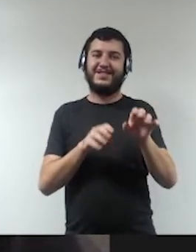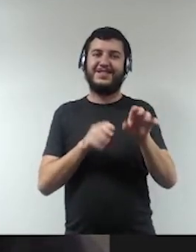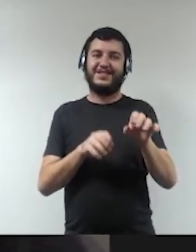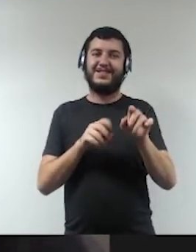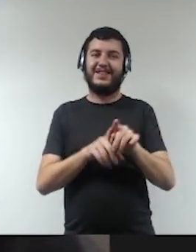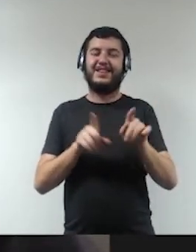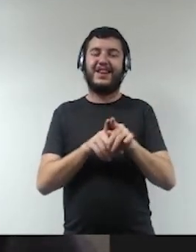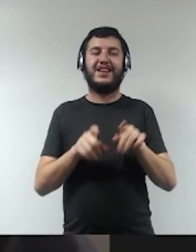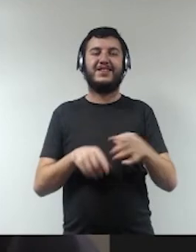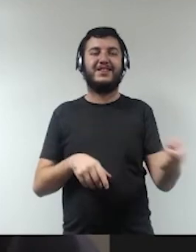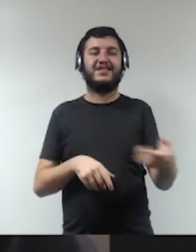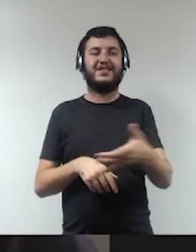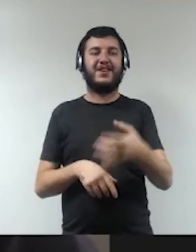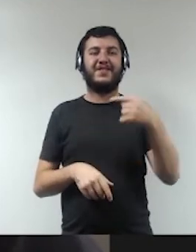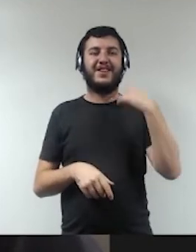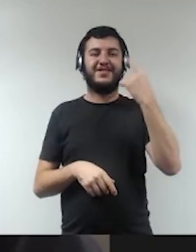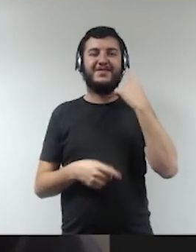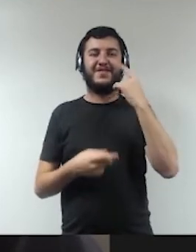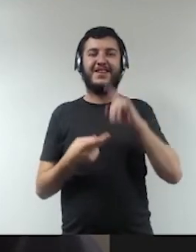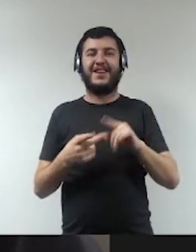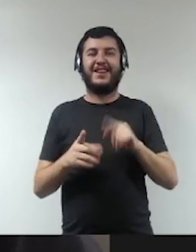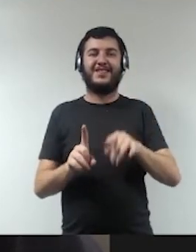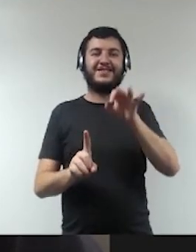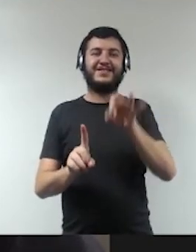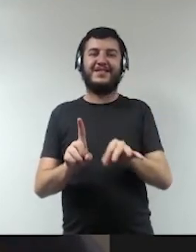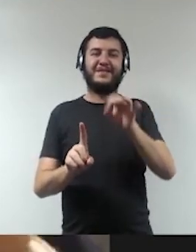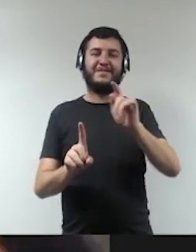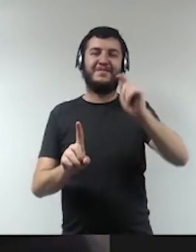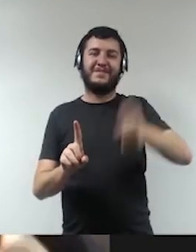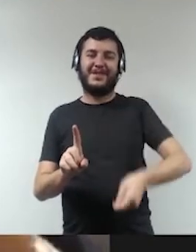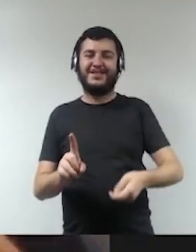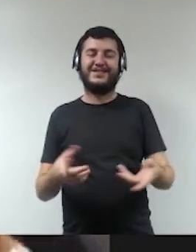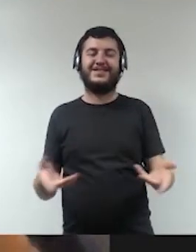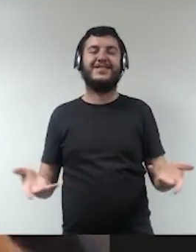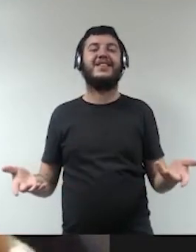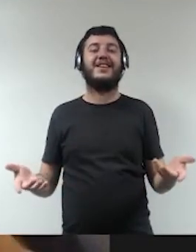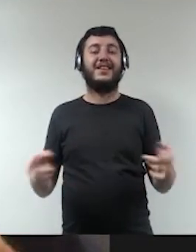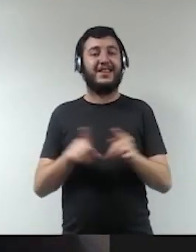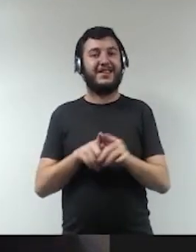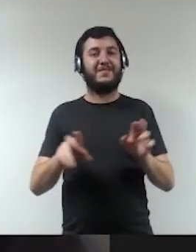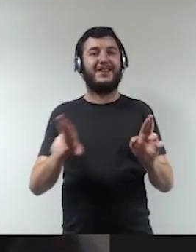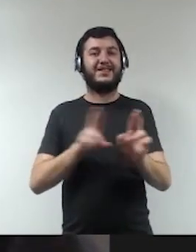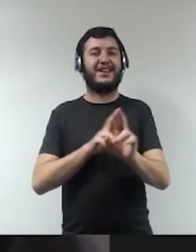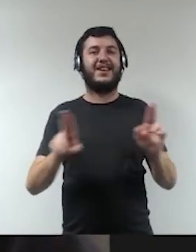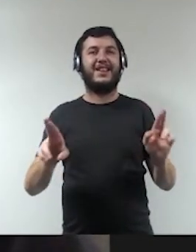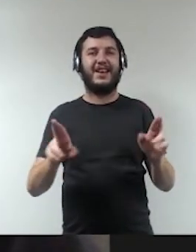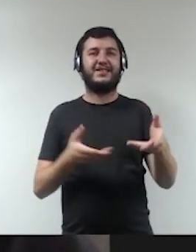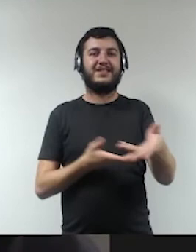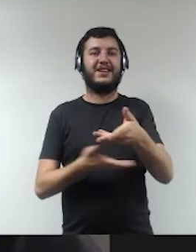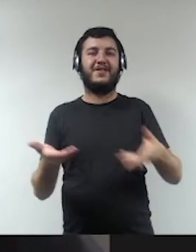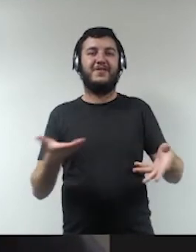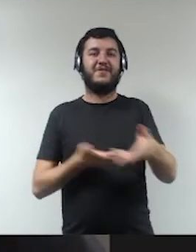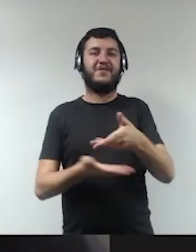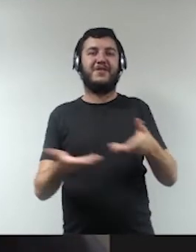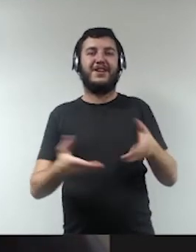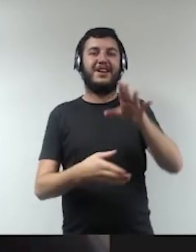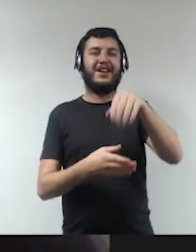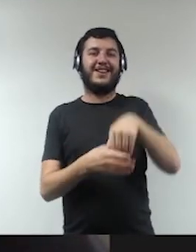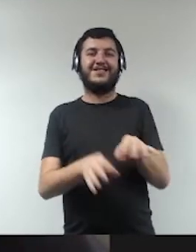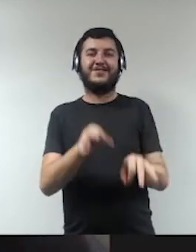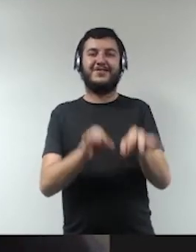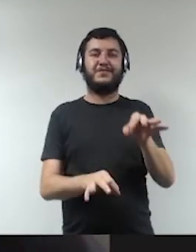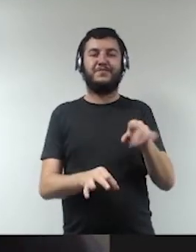advogados e também dos magistrados, e a gente possa, nessa relação processual, trazer um